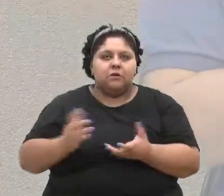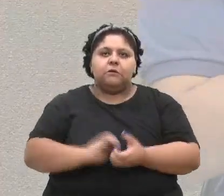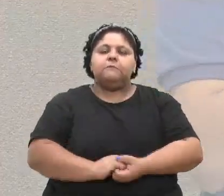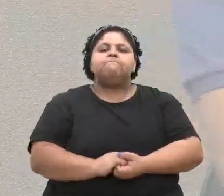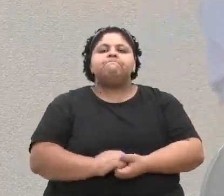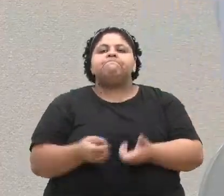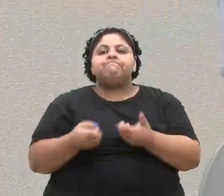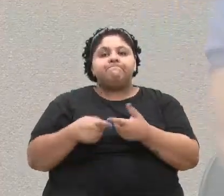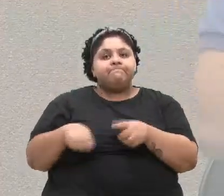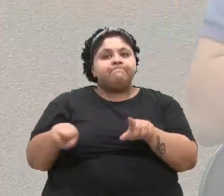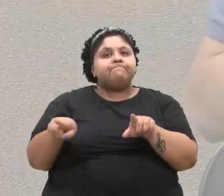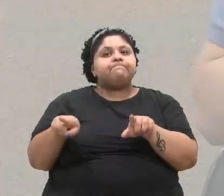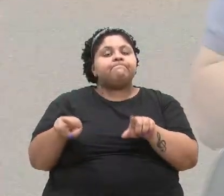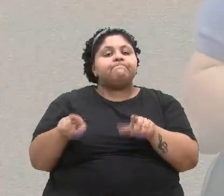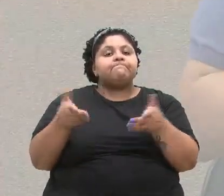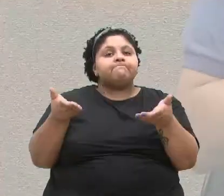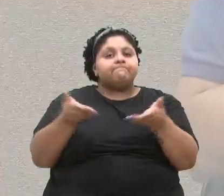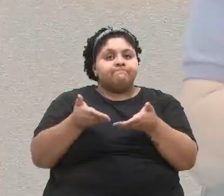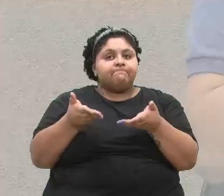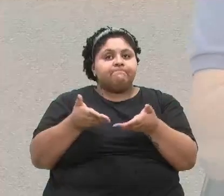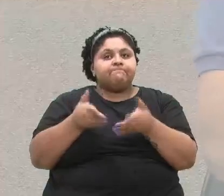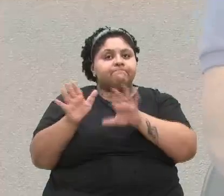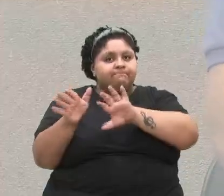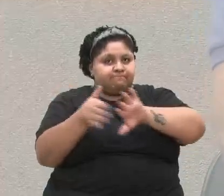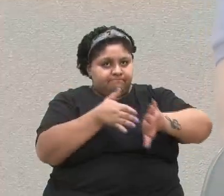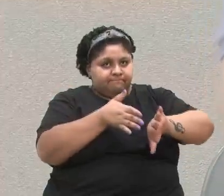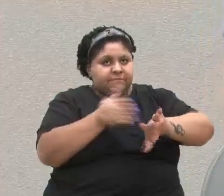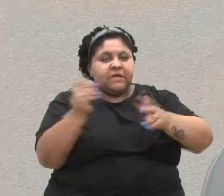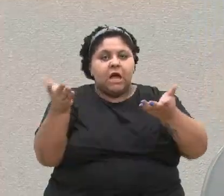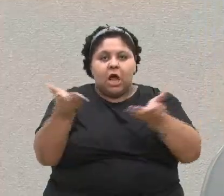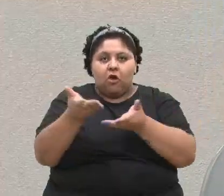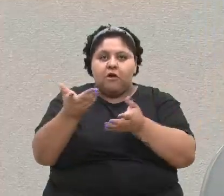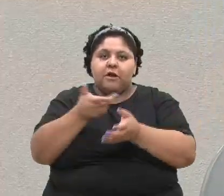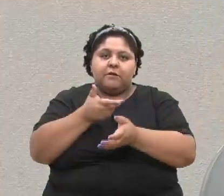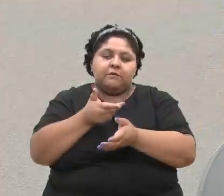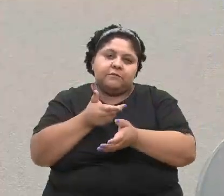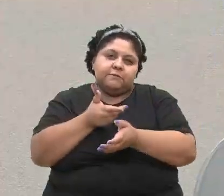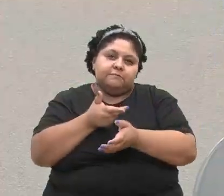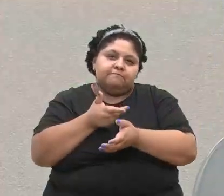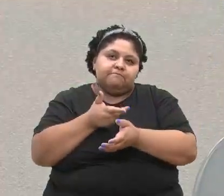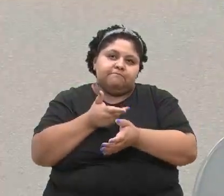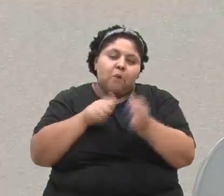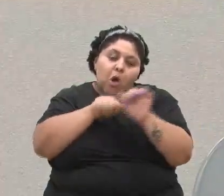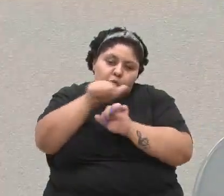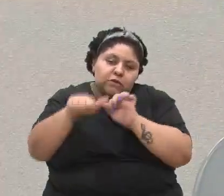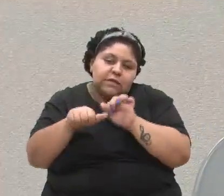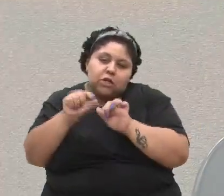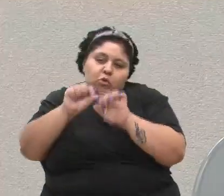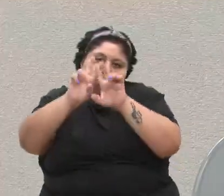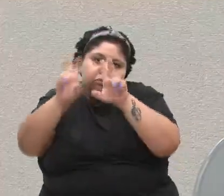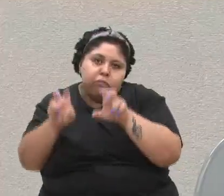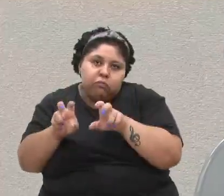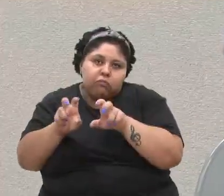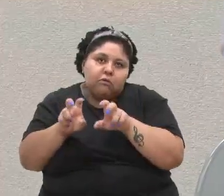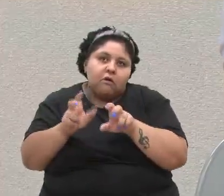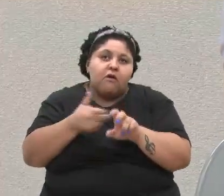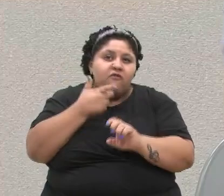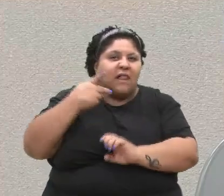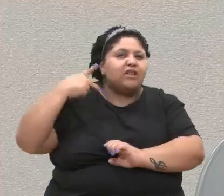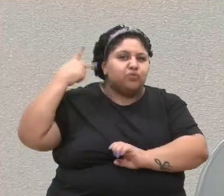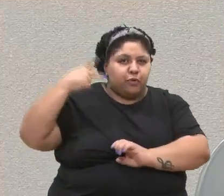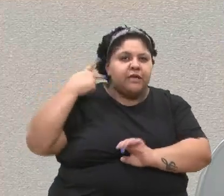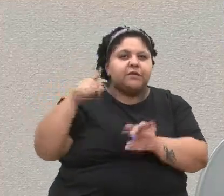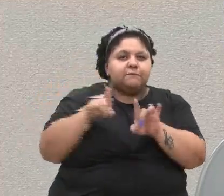Mas, de fato, também agora fugindo um pouco só desse momento, que é de muita gratidão, falar um pouco de política.